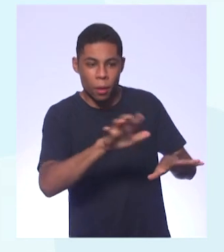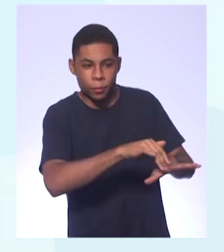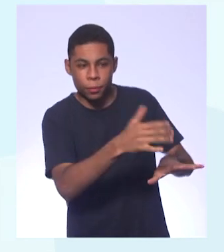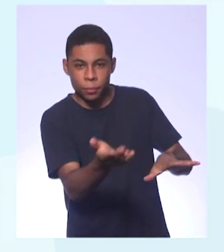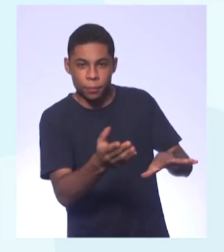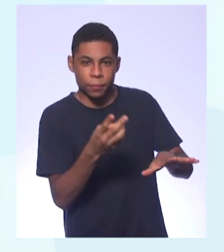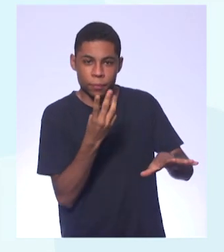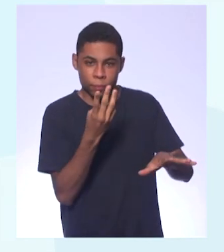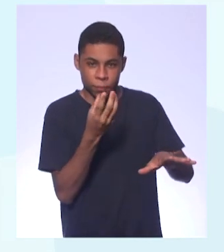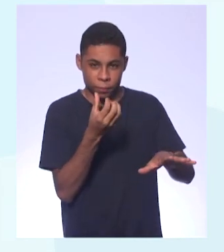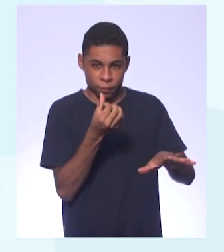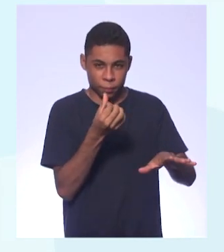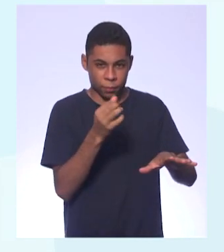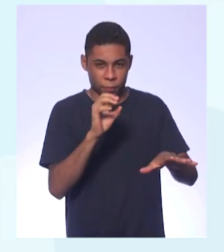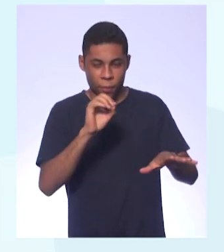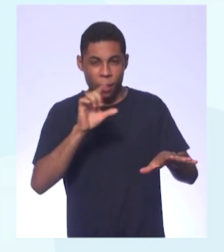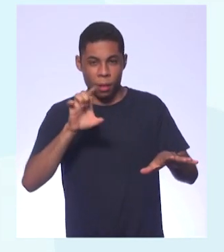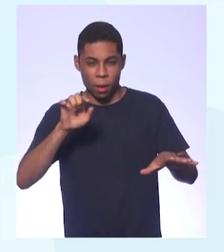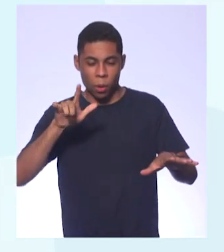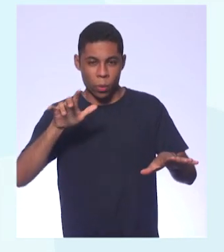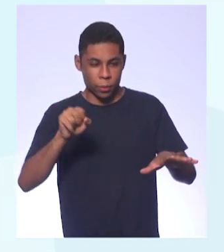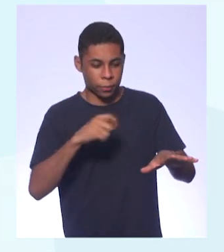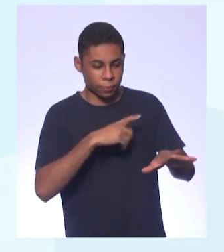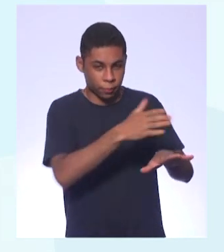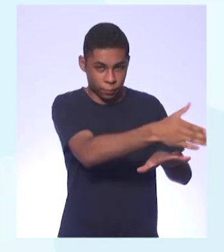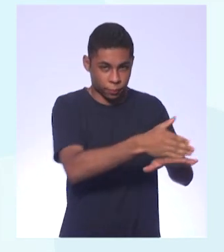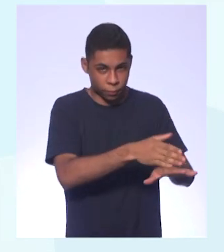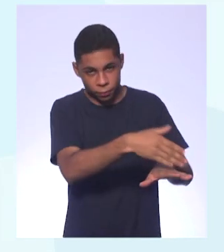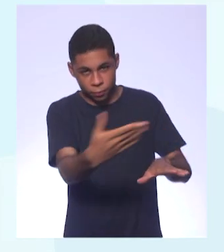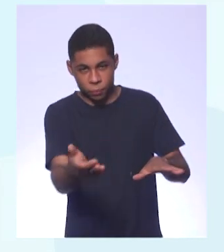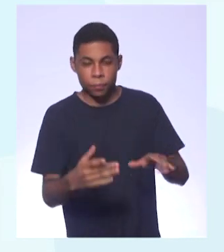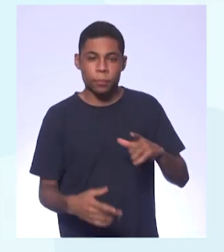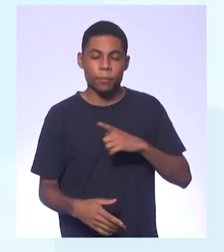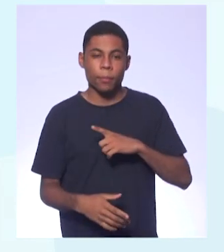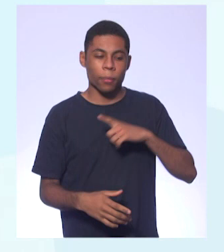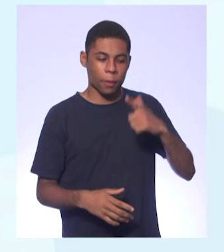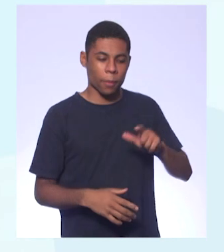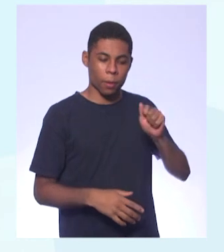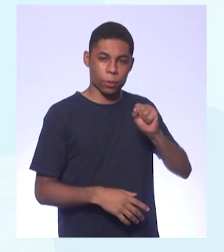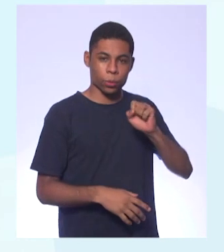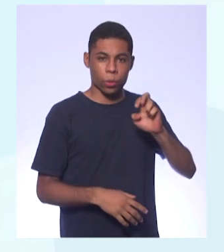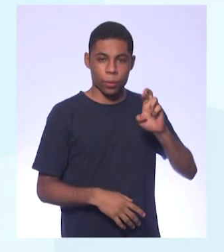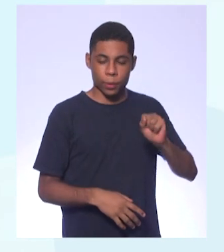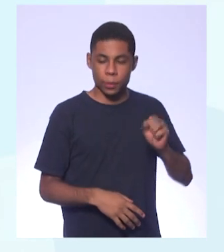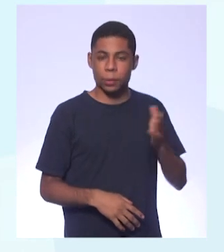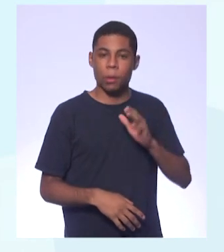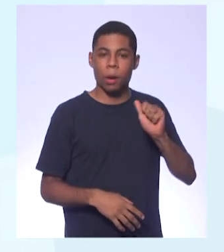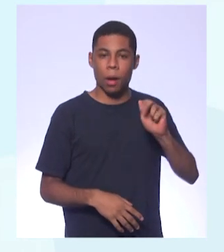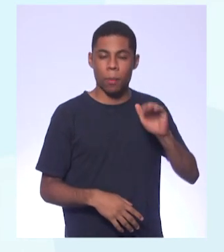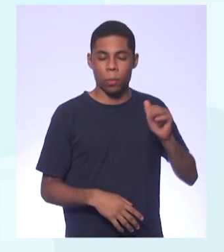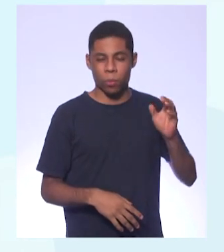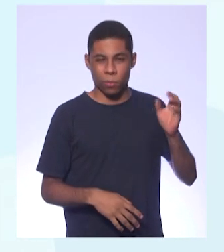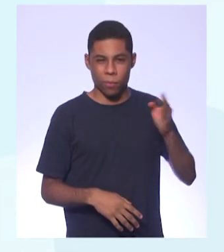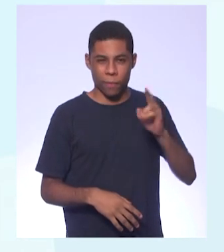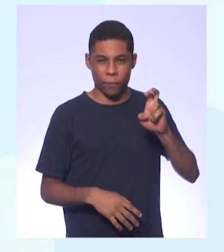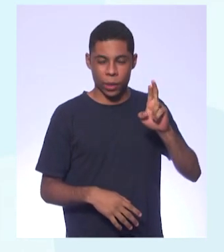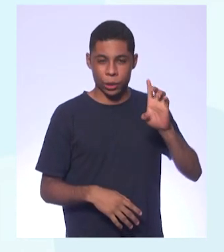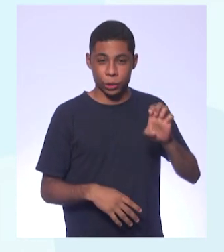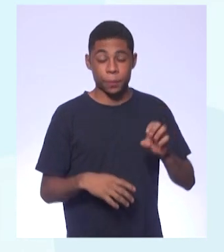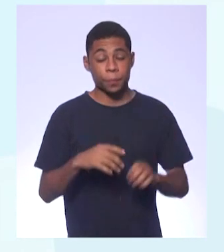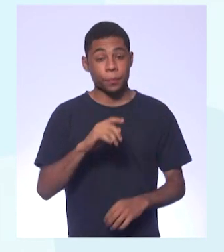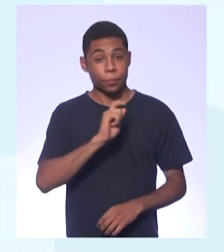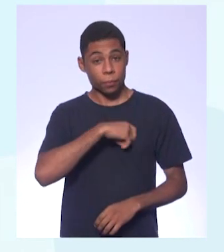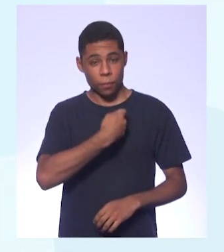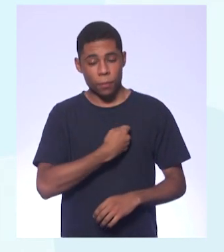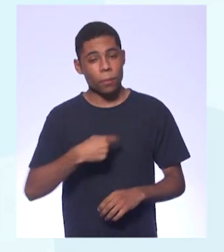de 370 léguas traçadas a partir de Açores e Cabo Verde, e a Espanha com as terras que ficassem do lado